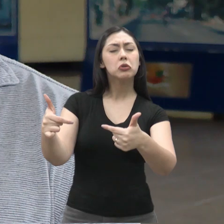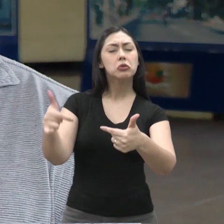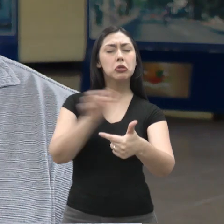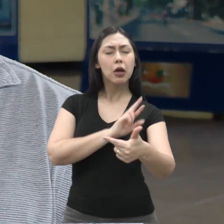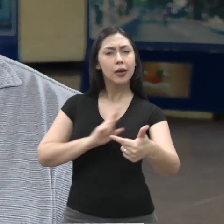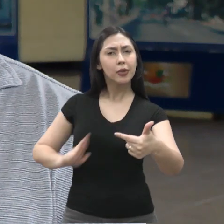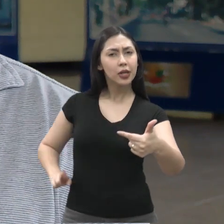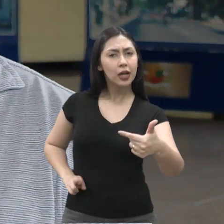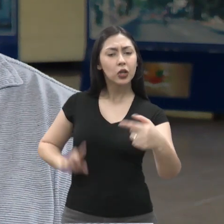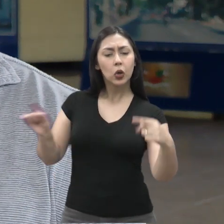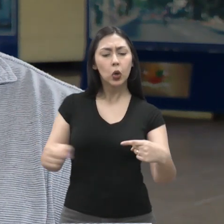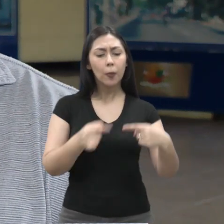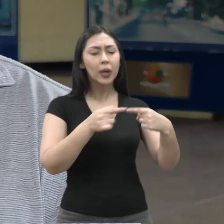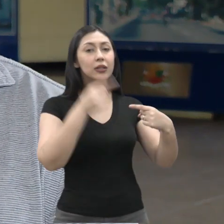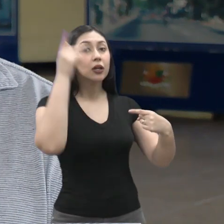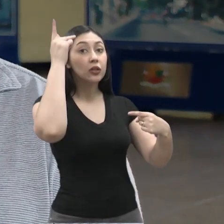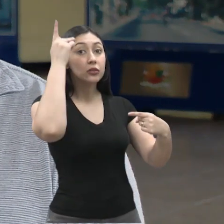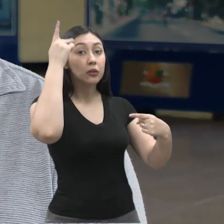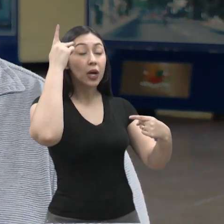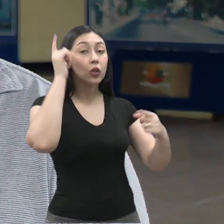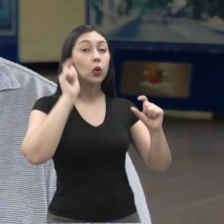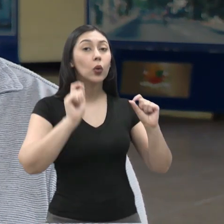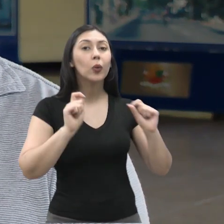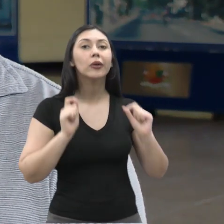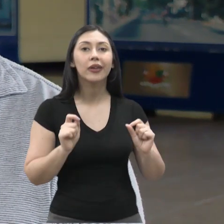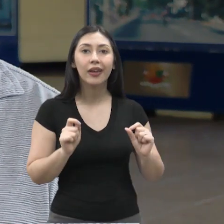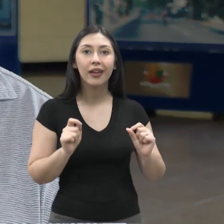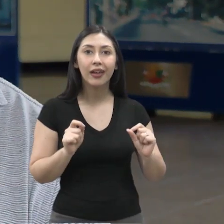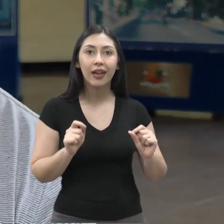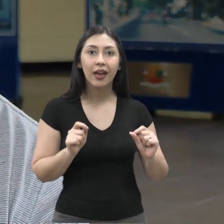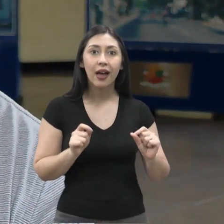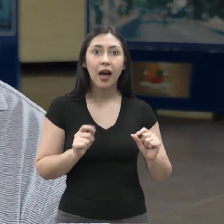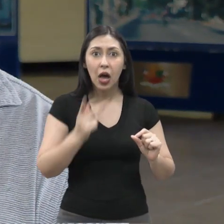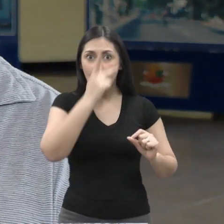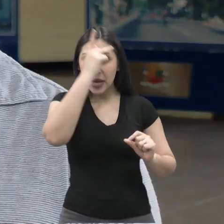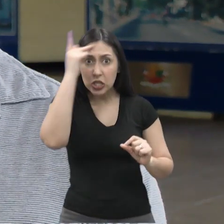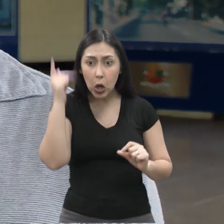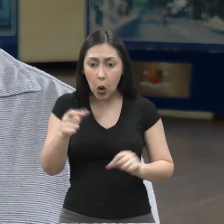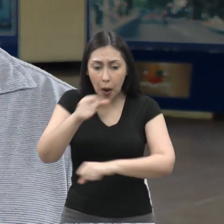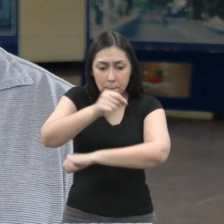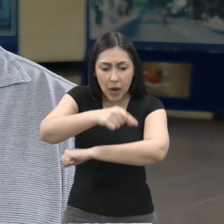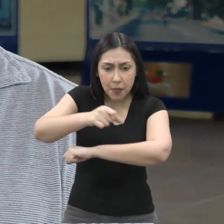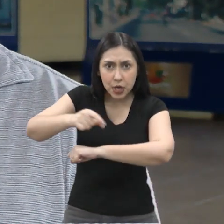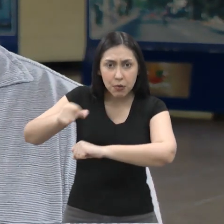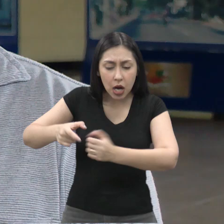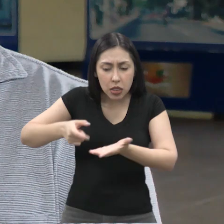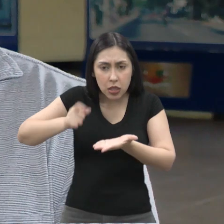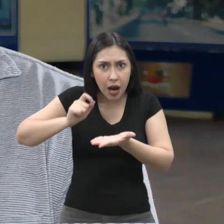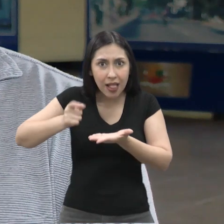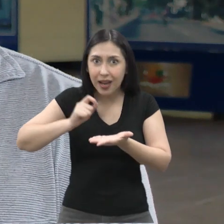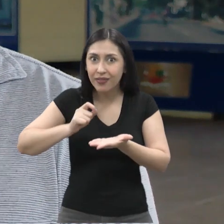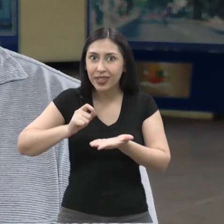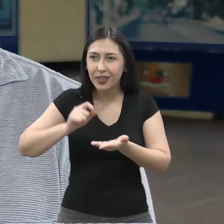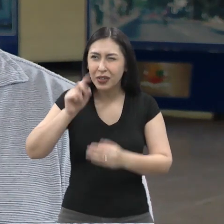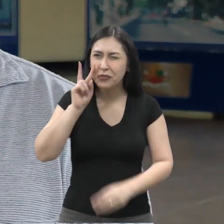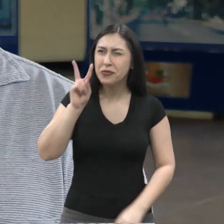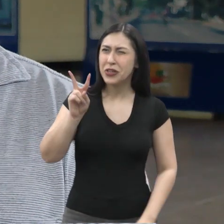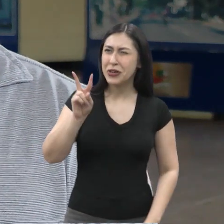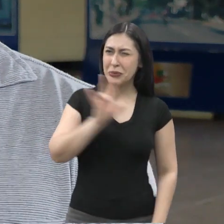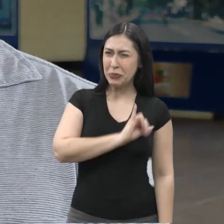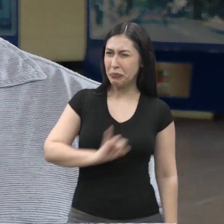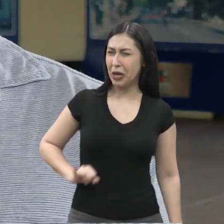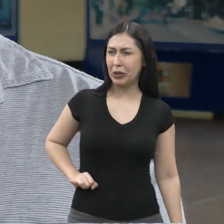ele tem relação em São Paulo diretamente com o descontentamento da classe dos cafeicultores com a política imperial.